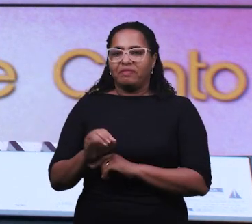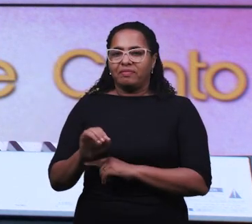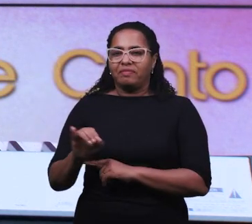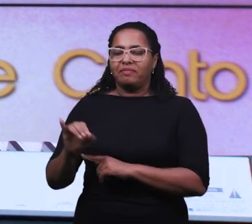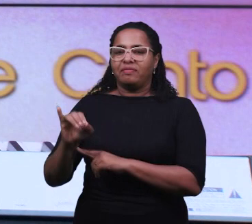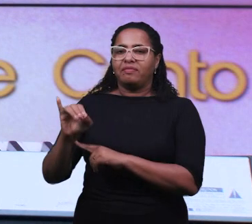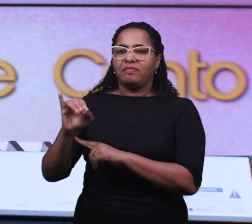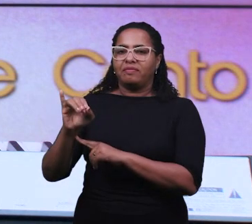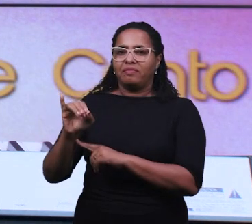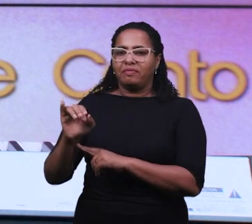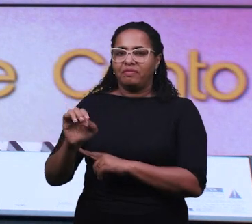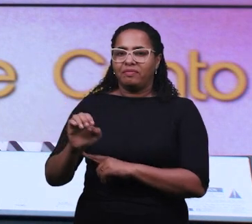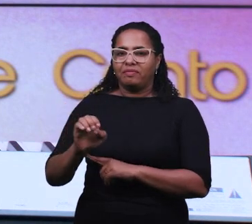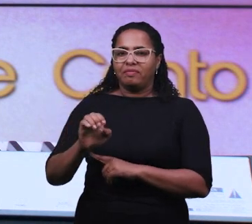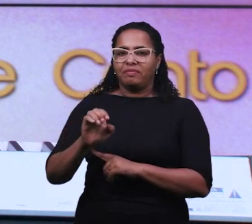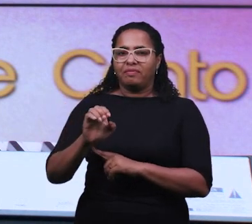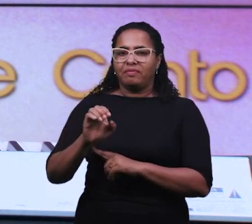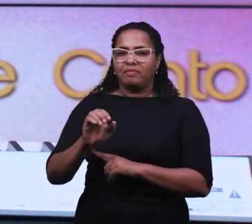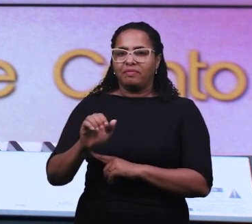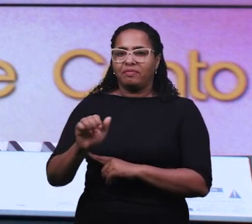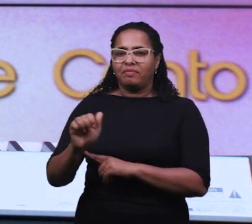Inspiramos.